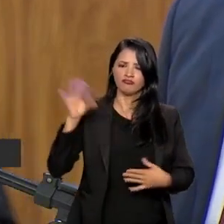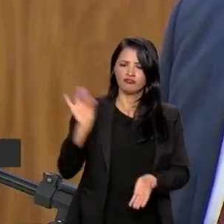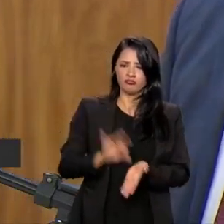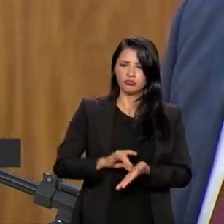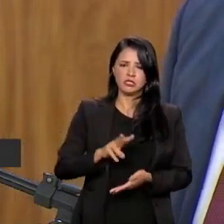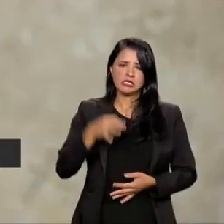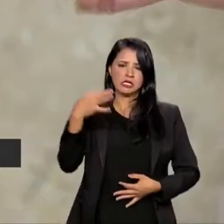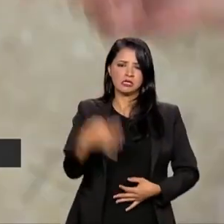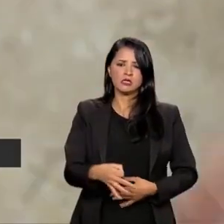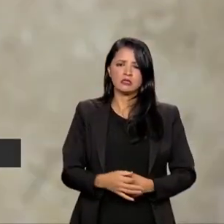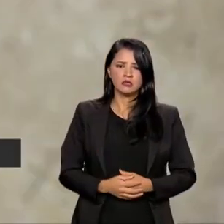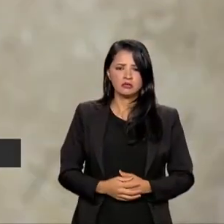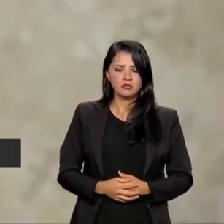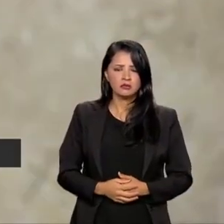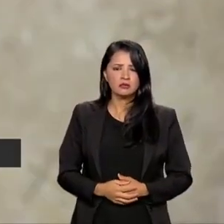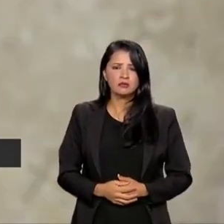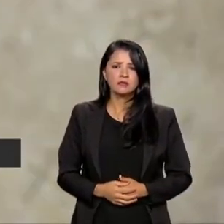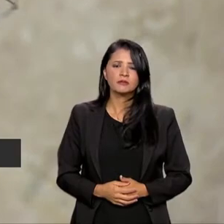certeza.